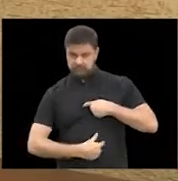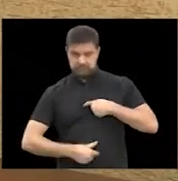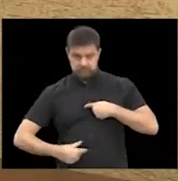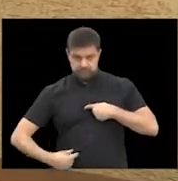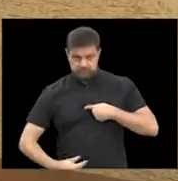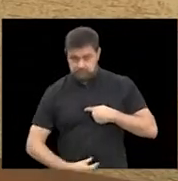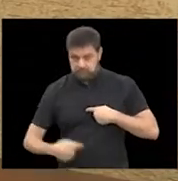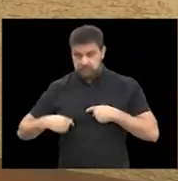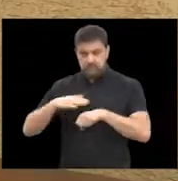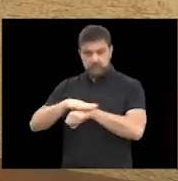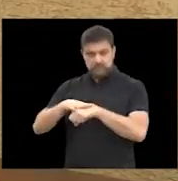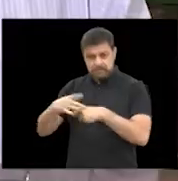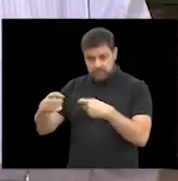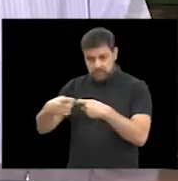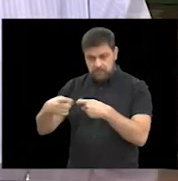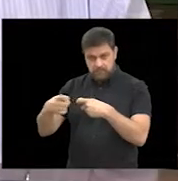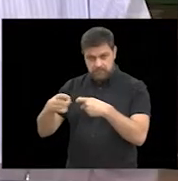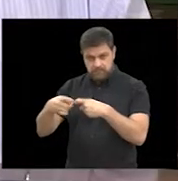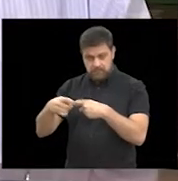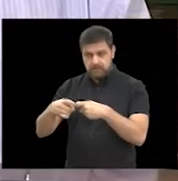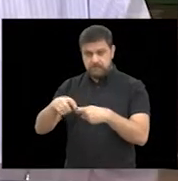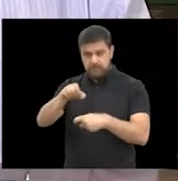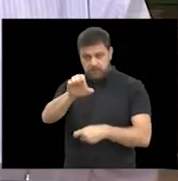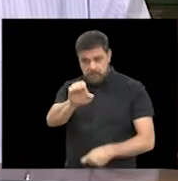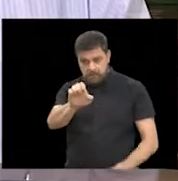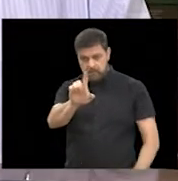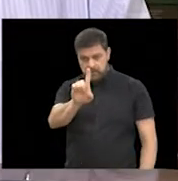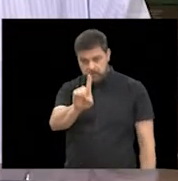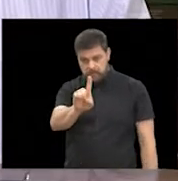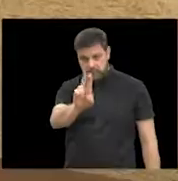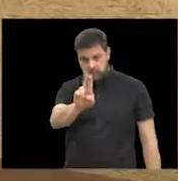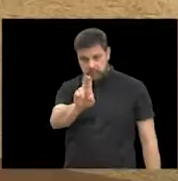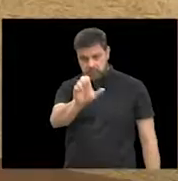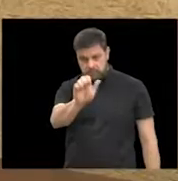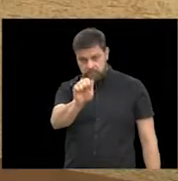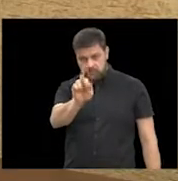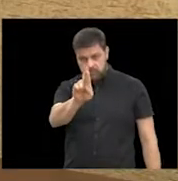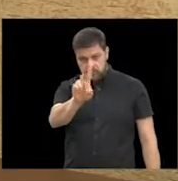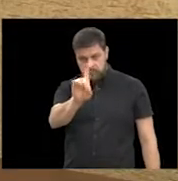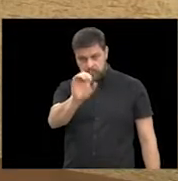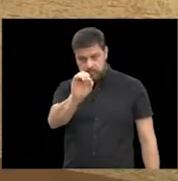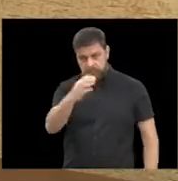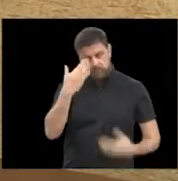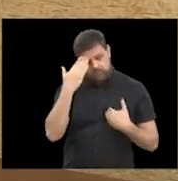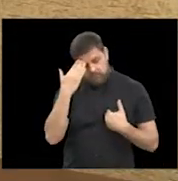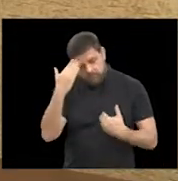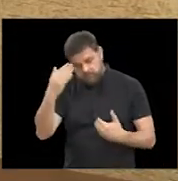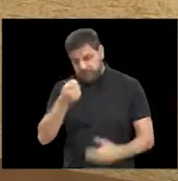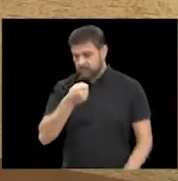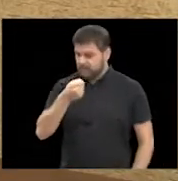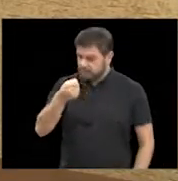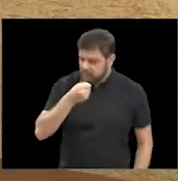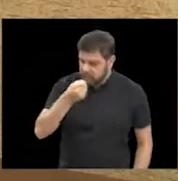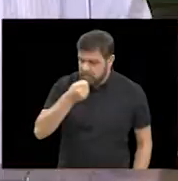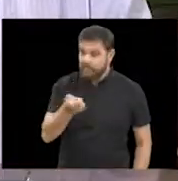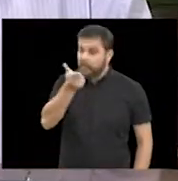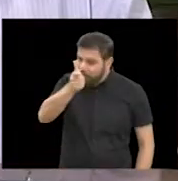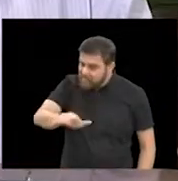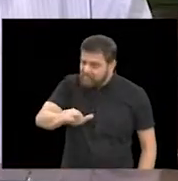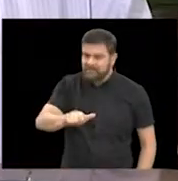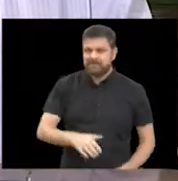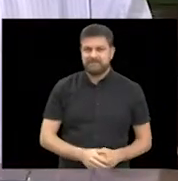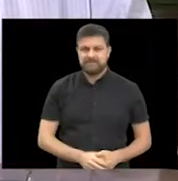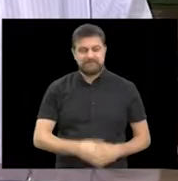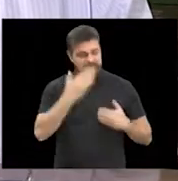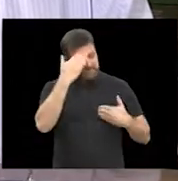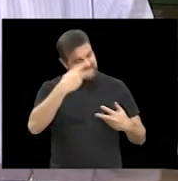o gastroenterologista, Dr. Eduardo Henrique Filho. Olá, doutor, muito obrigada por aceitar conversar obrigado com a gente vocês. Mais uma vez, né? Obrigado a